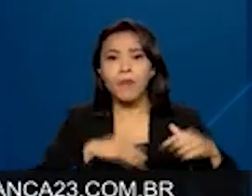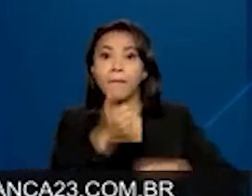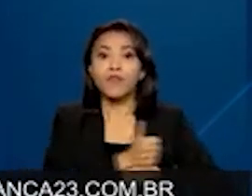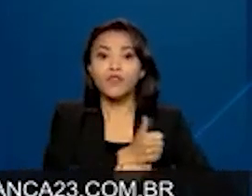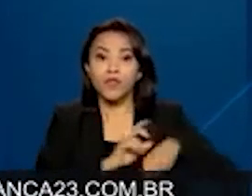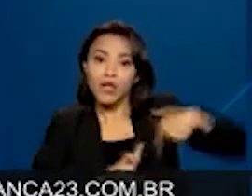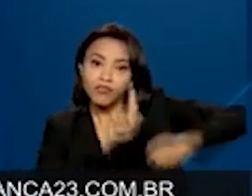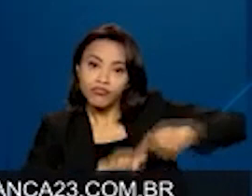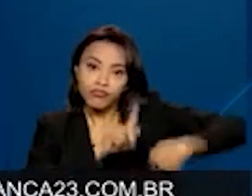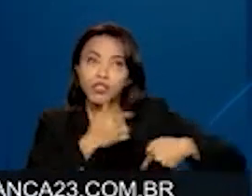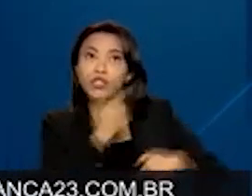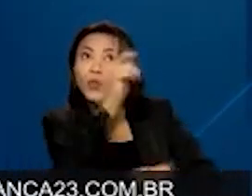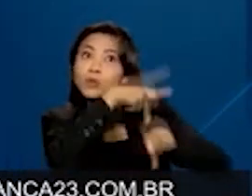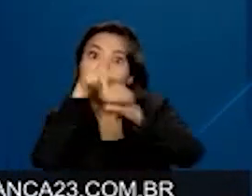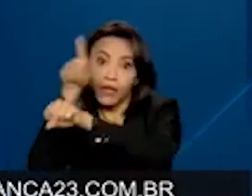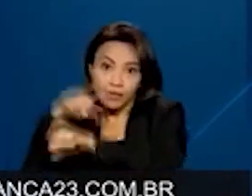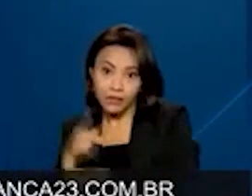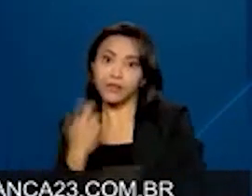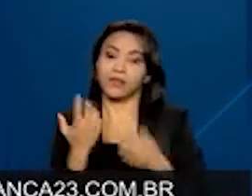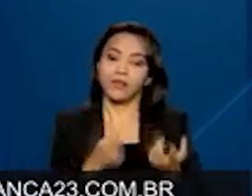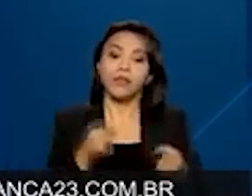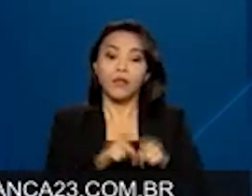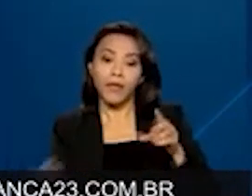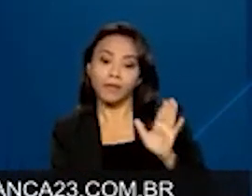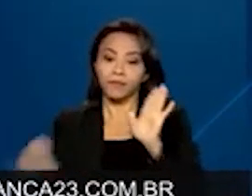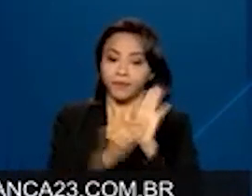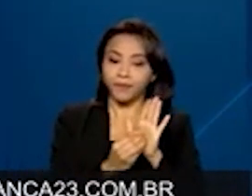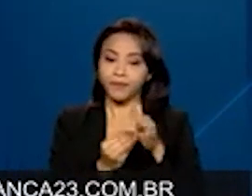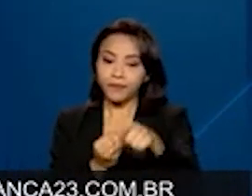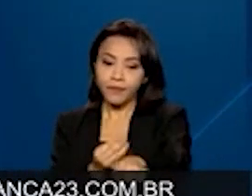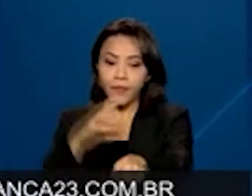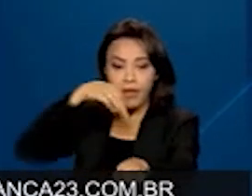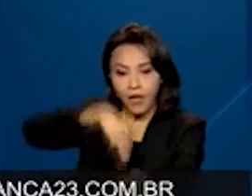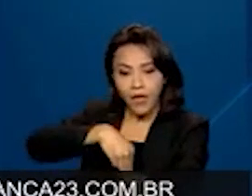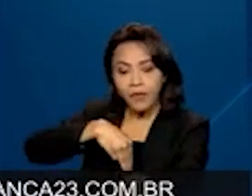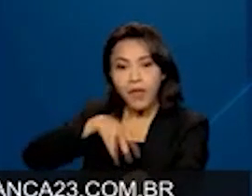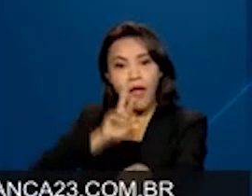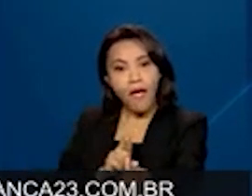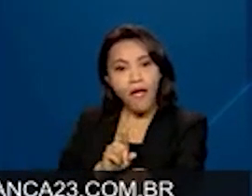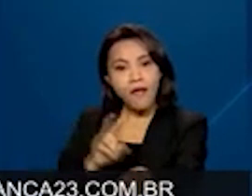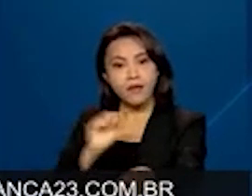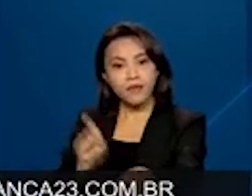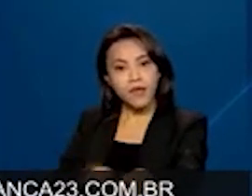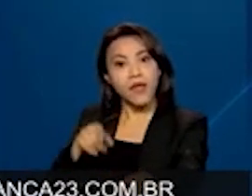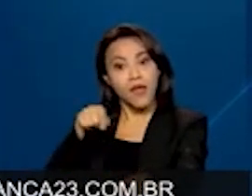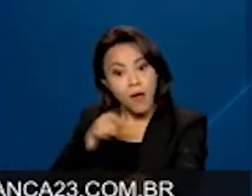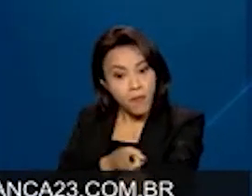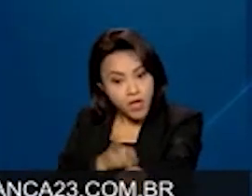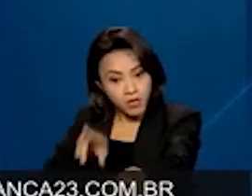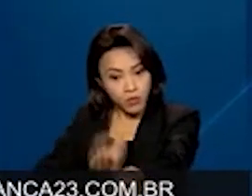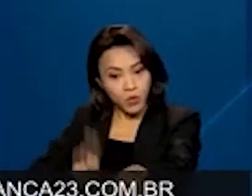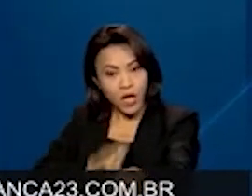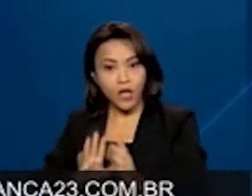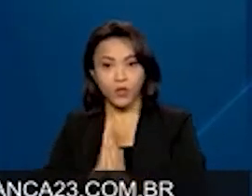outros países. O documento também ganha o código MRZ, o mesmo utilizado nos passaportes,